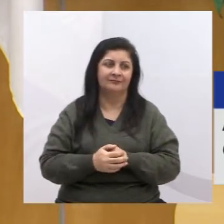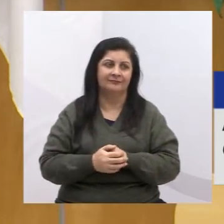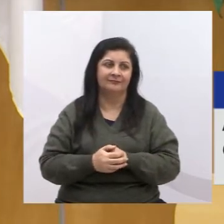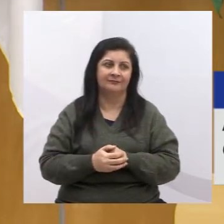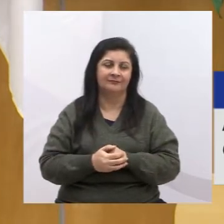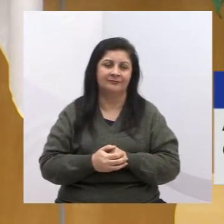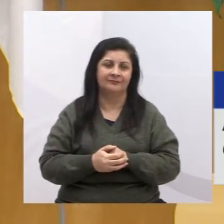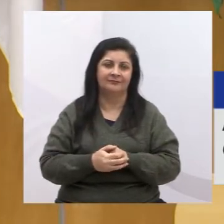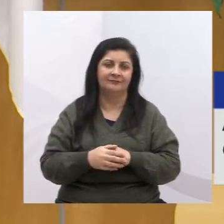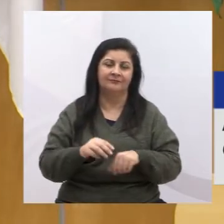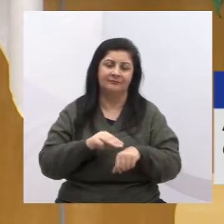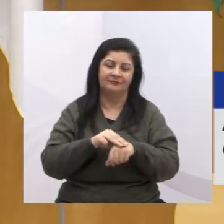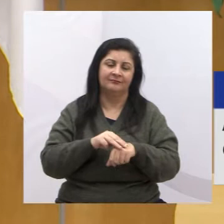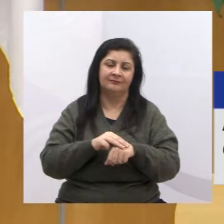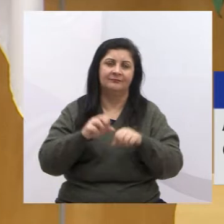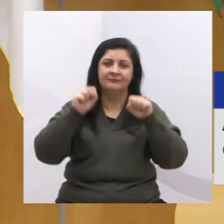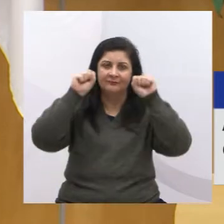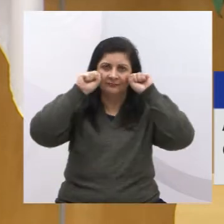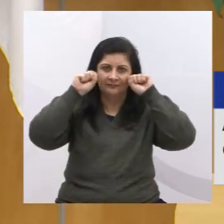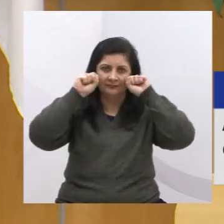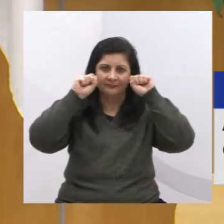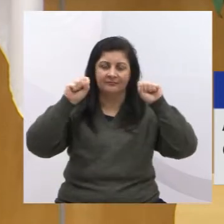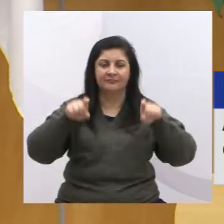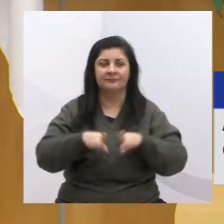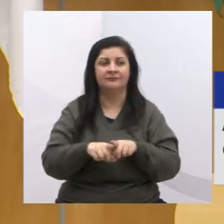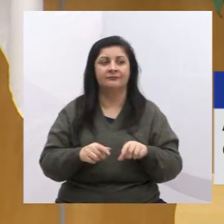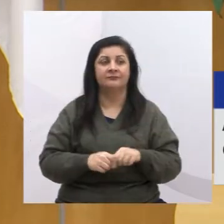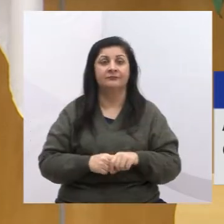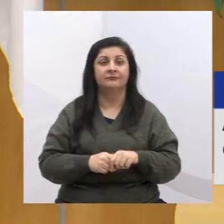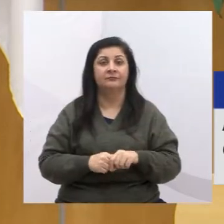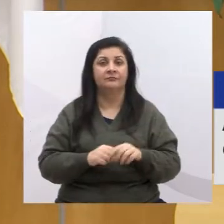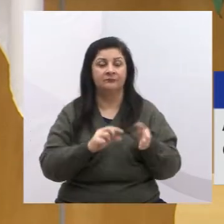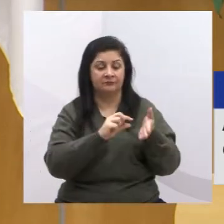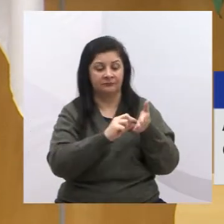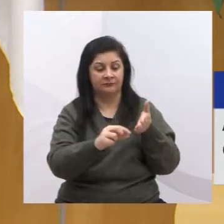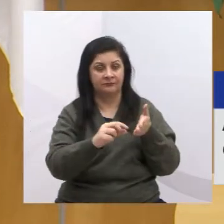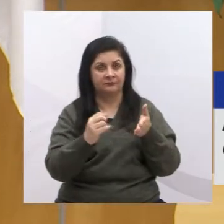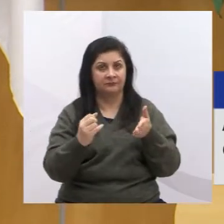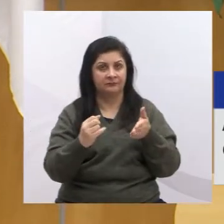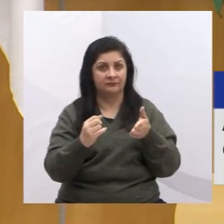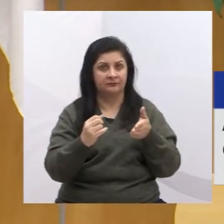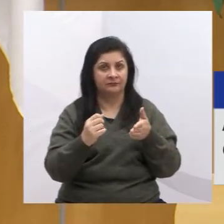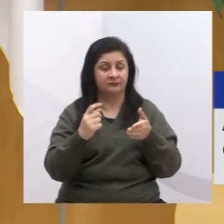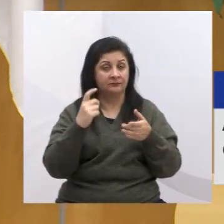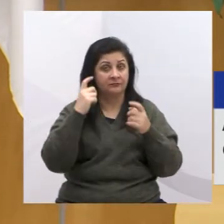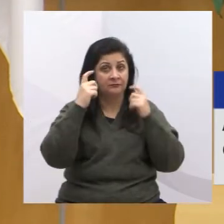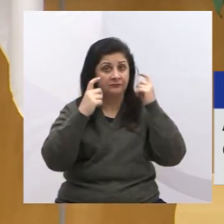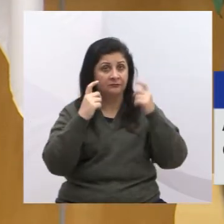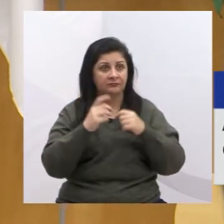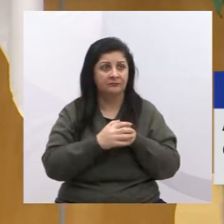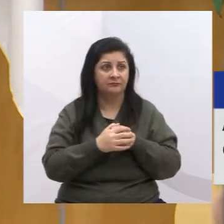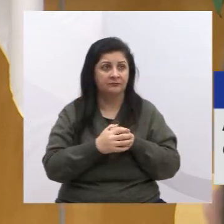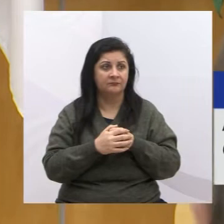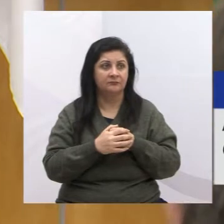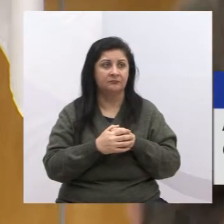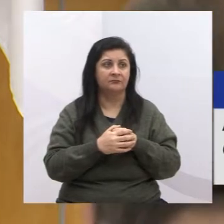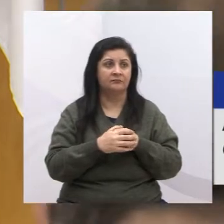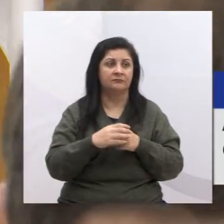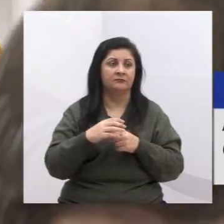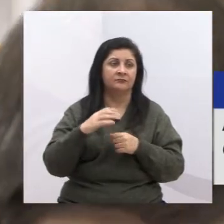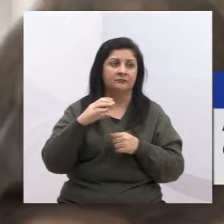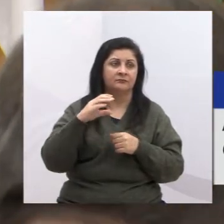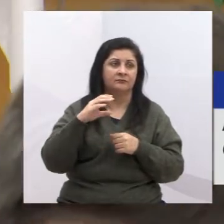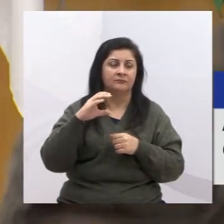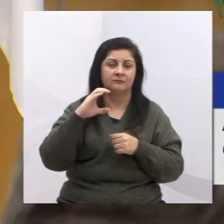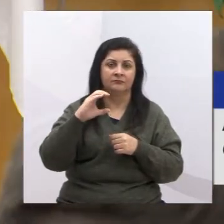assessoria, o item que me preocupou é a respeito do possuidor também ser